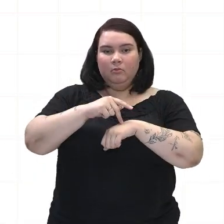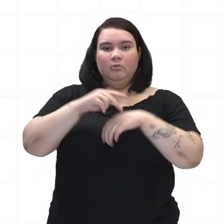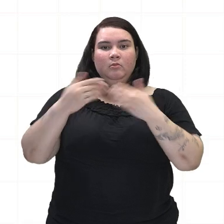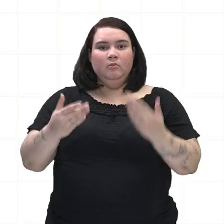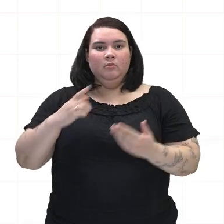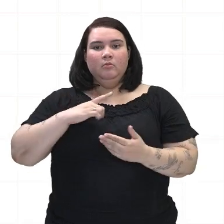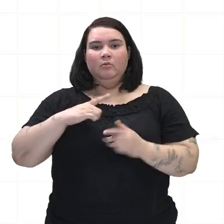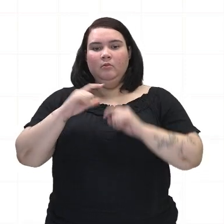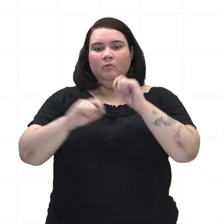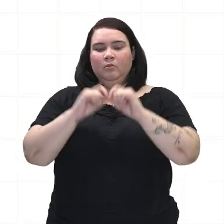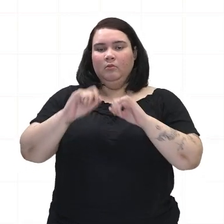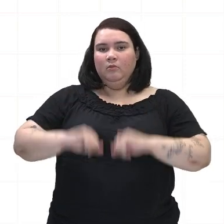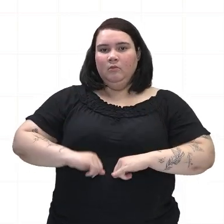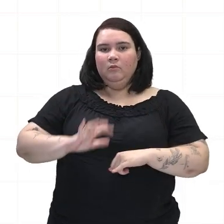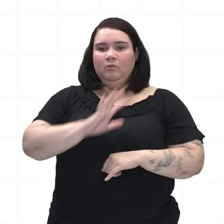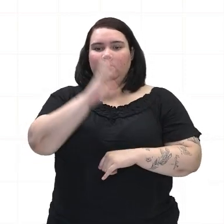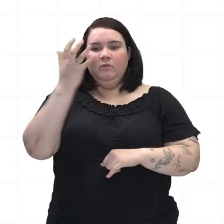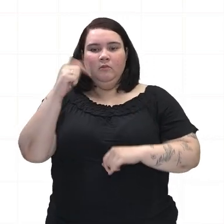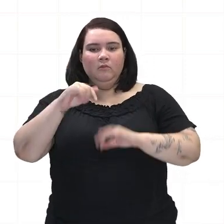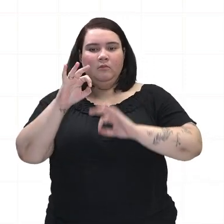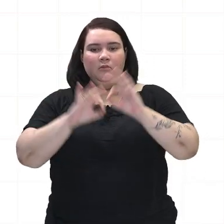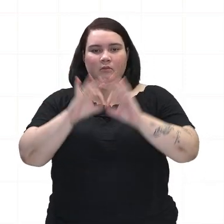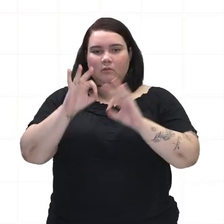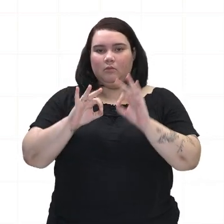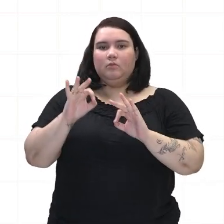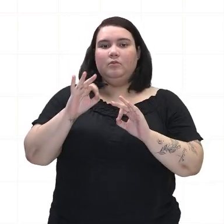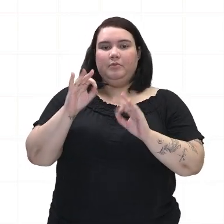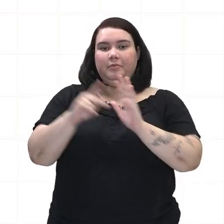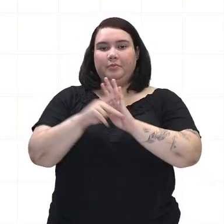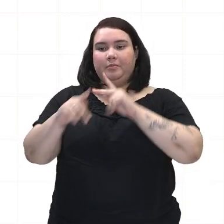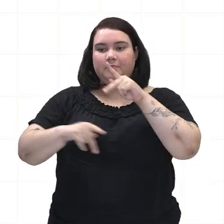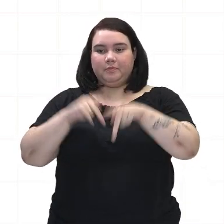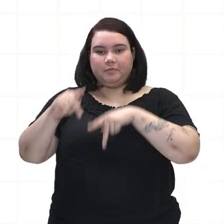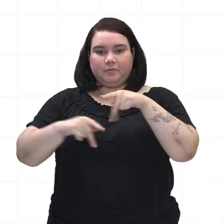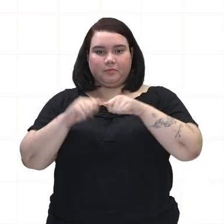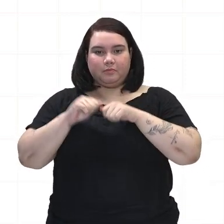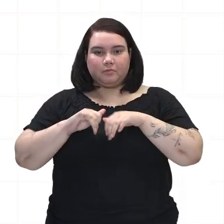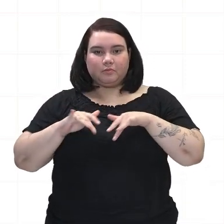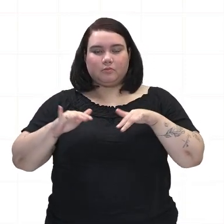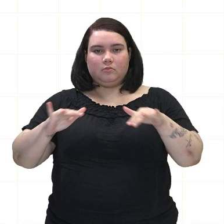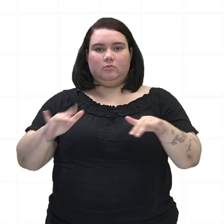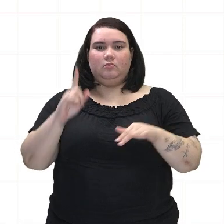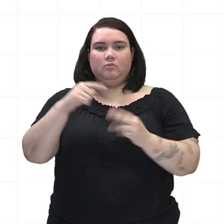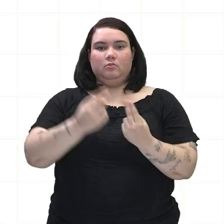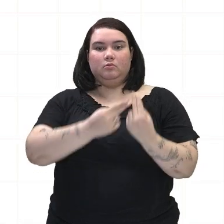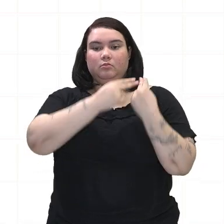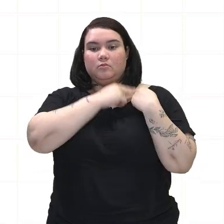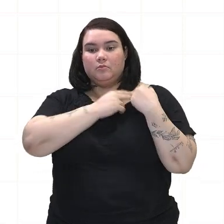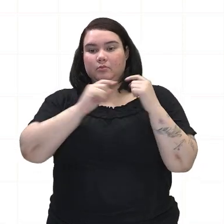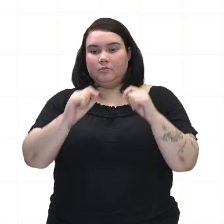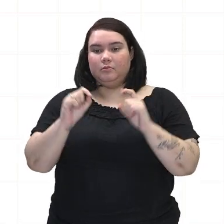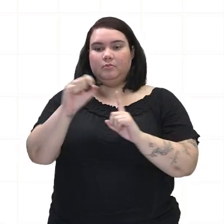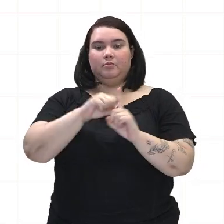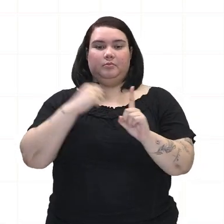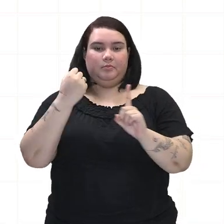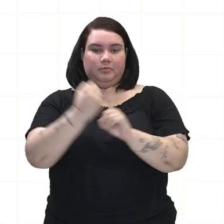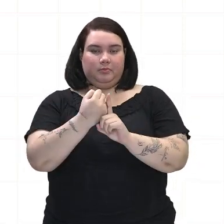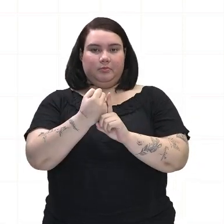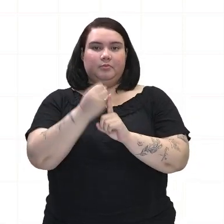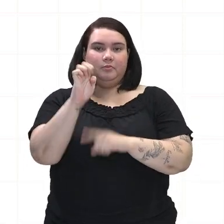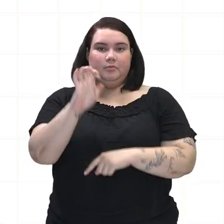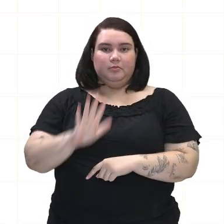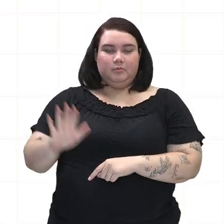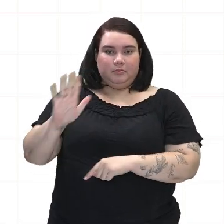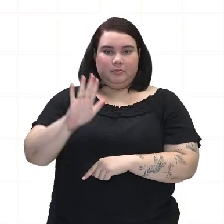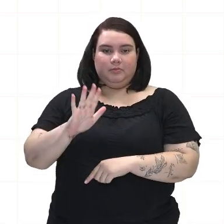acabaram sofrendo com essa questão do processo civilizatório que era a missão de quem? Da sociedade branca, tá bom? Do